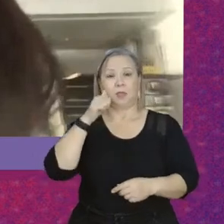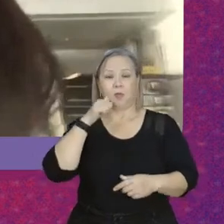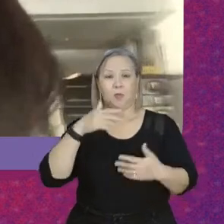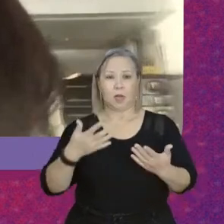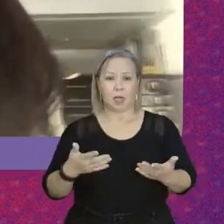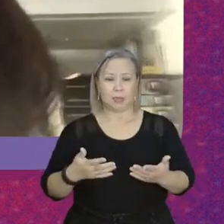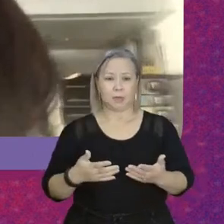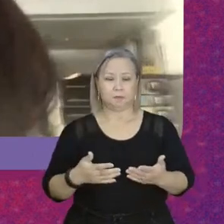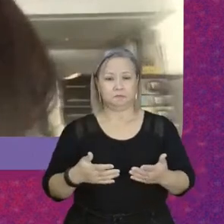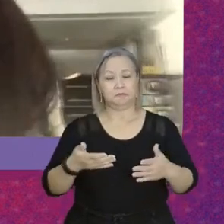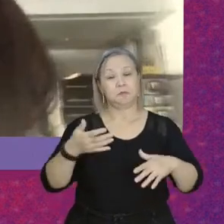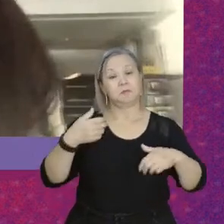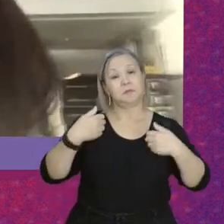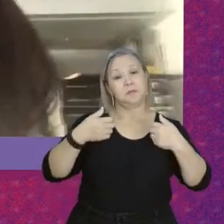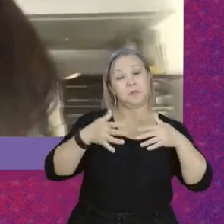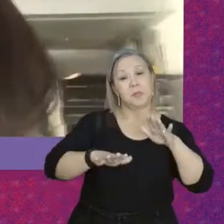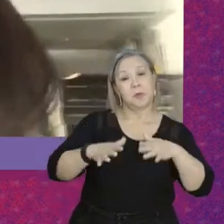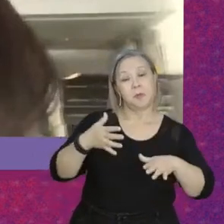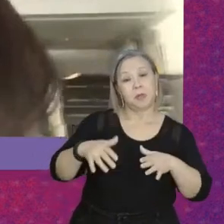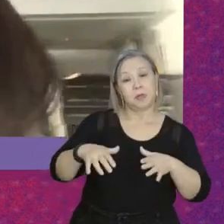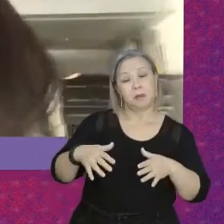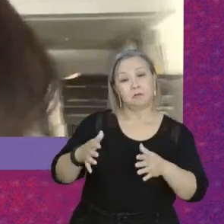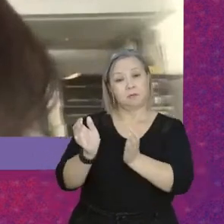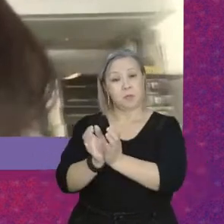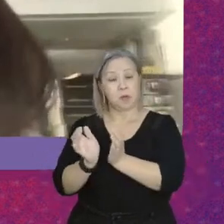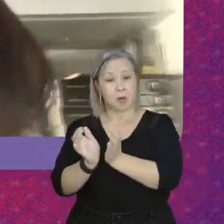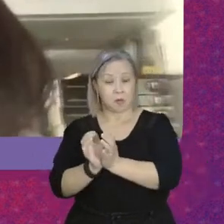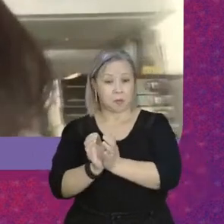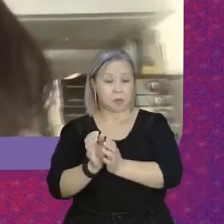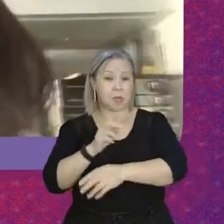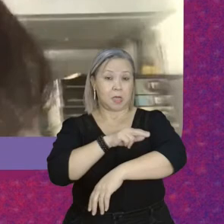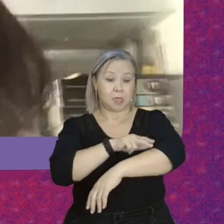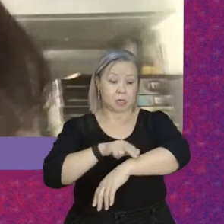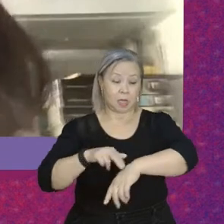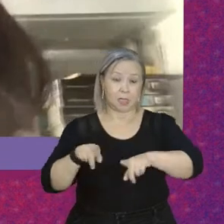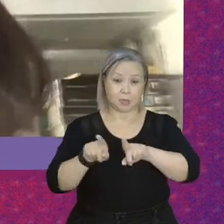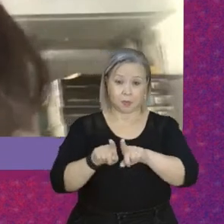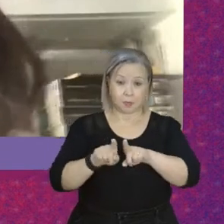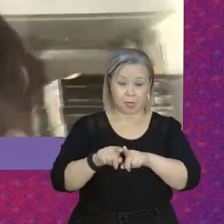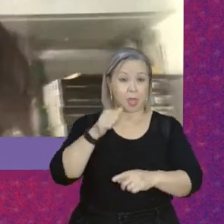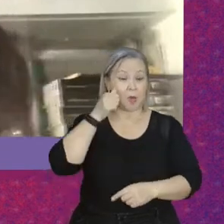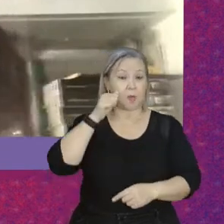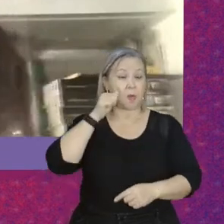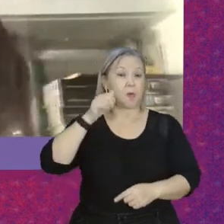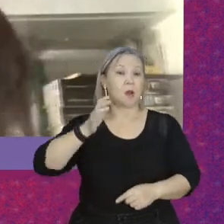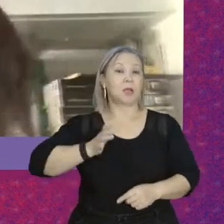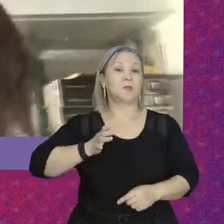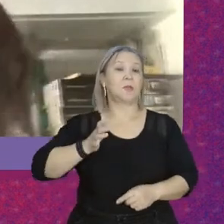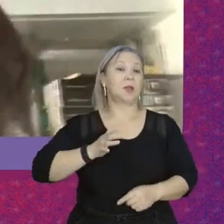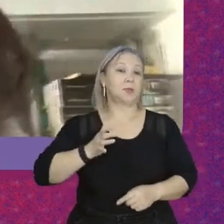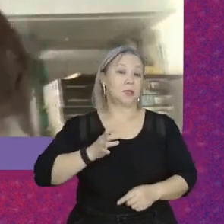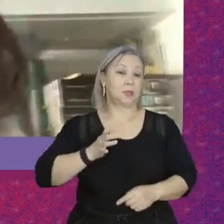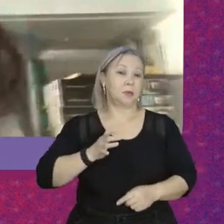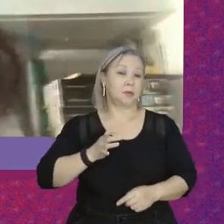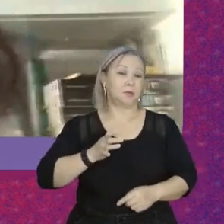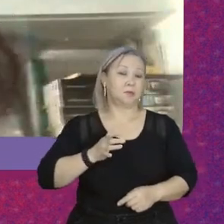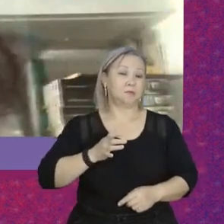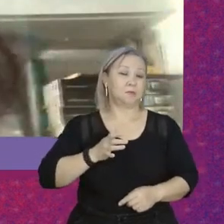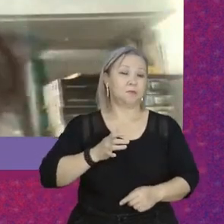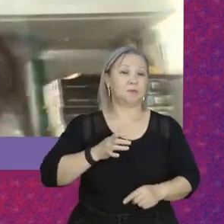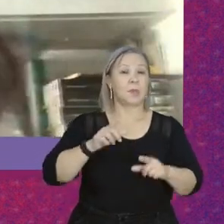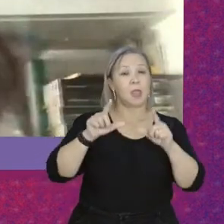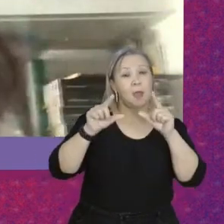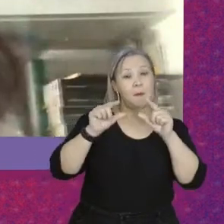dependendo da classe e dependendo da raça. As mulheres mais ricas gastam menos horas com trabalho